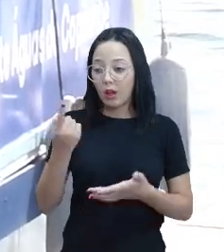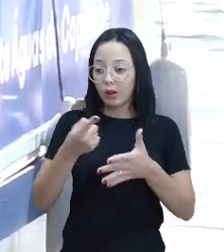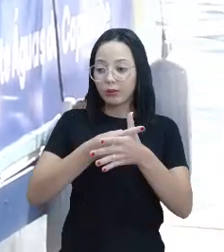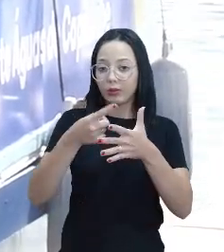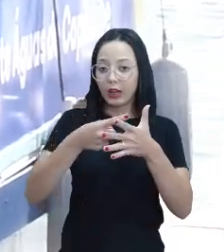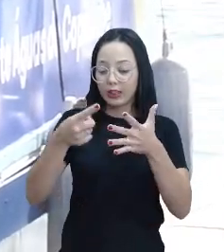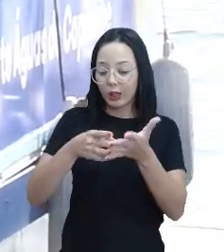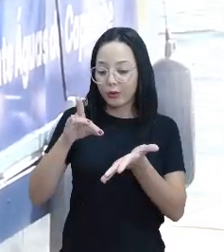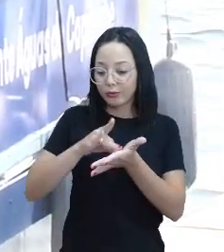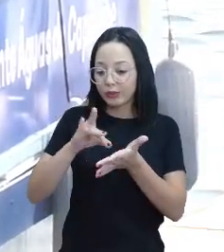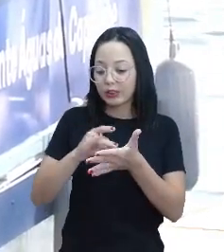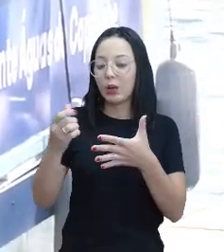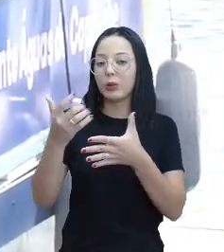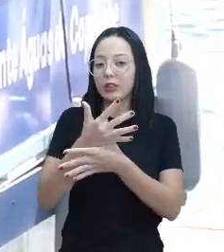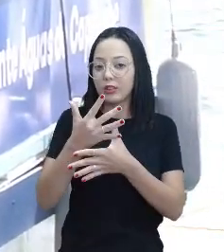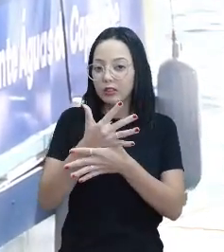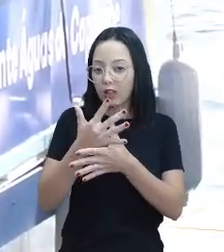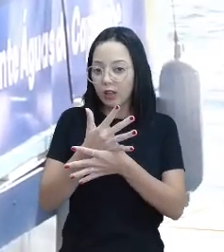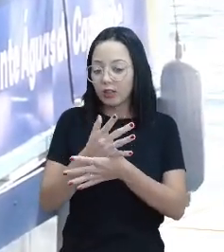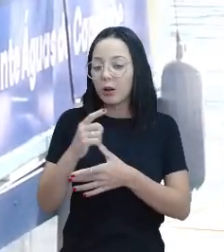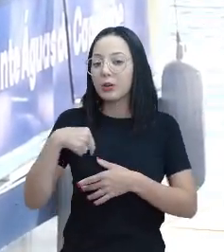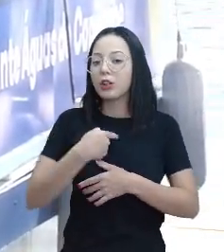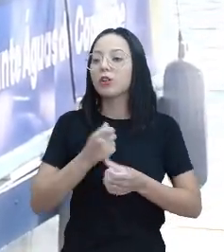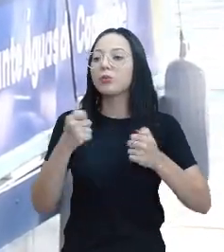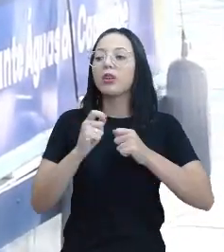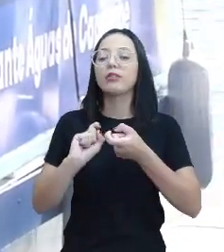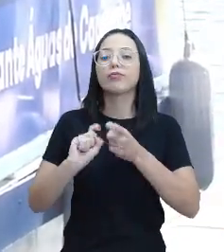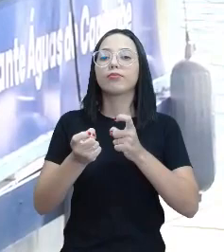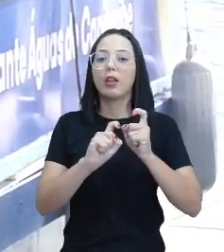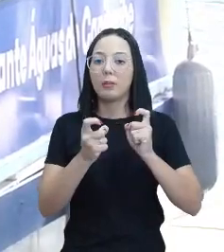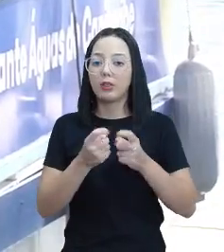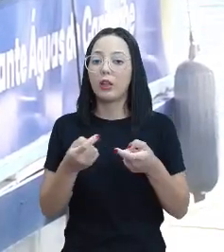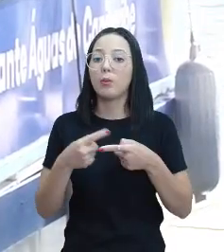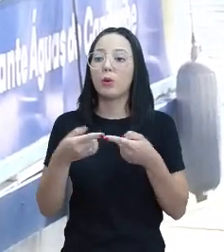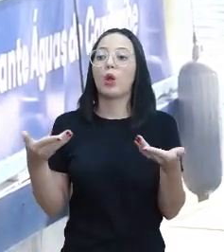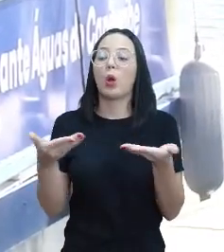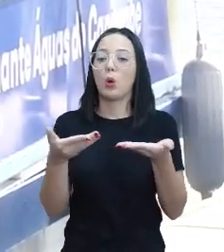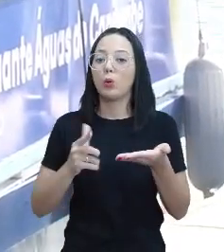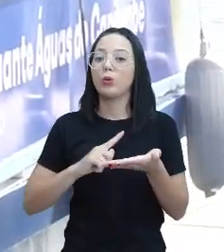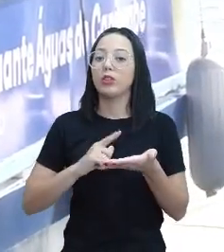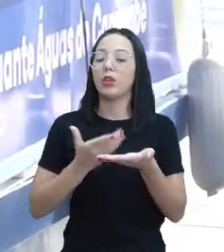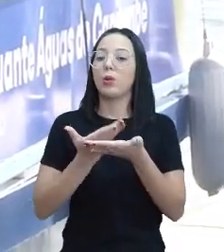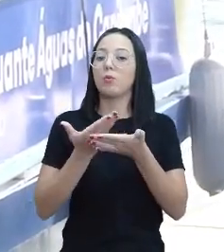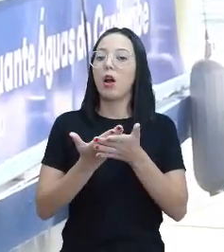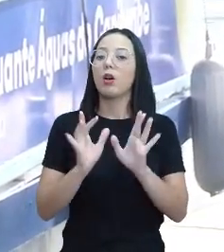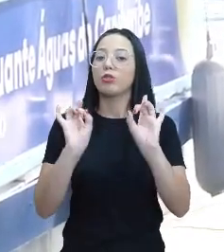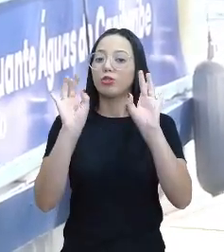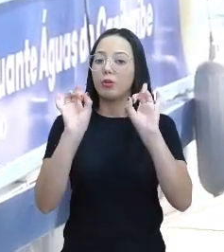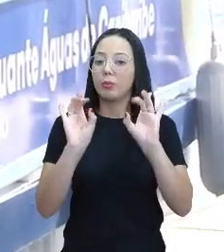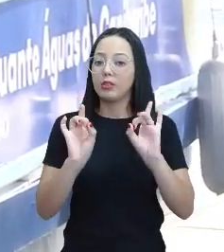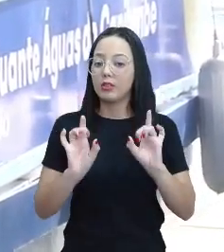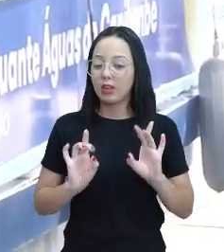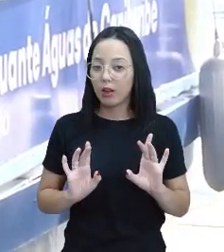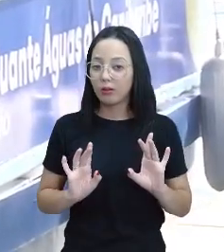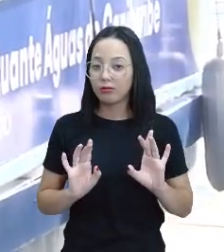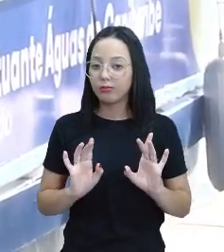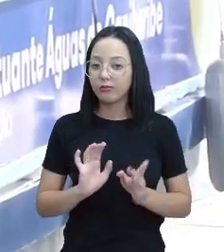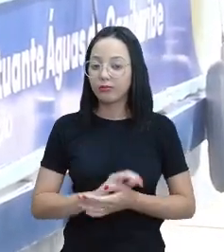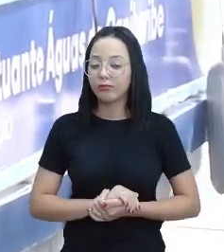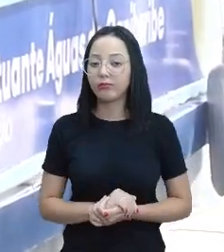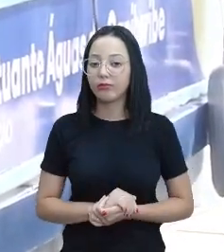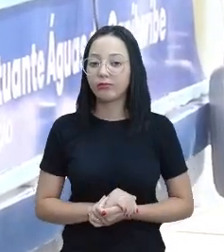oficial da cidade para que a gente pudesse debater essa temática. Hoje vamos ter uma aula mais que especial aqui na nossa Escola Flutuante